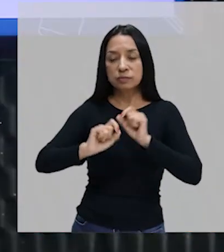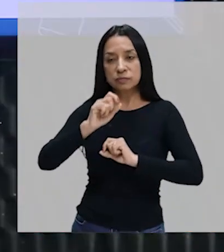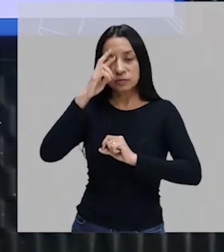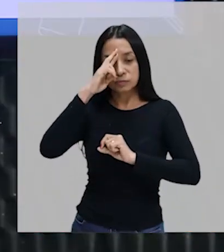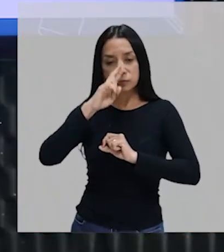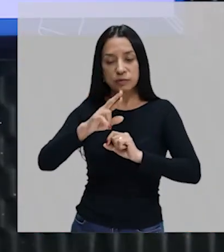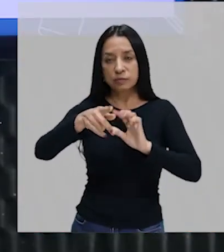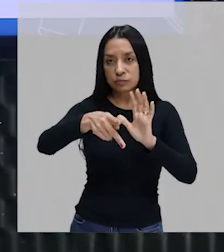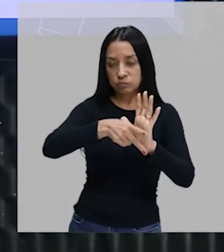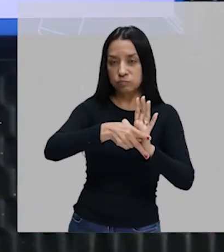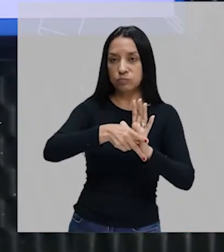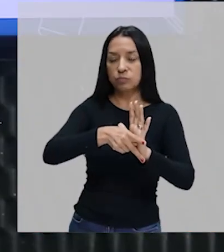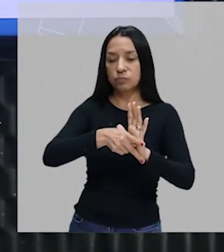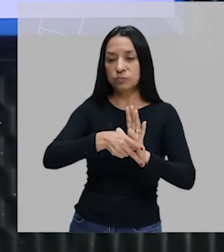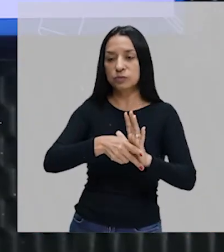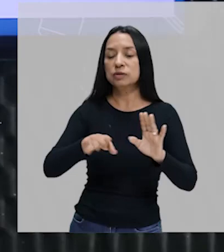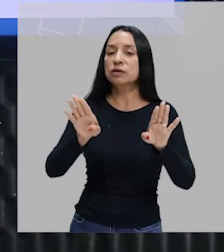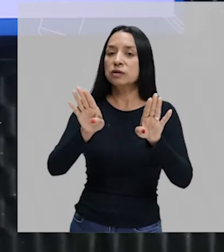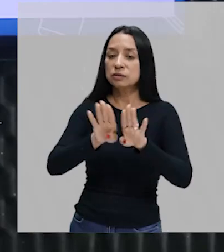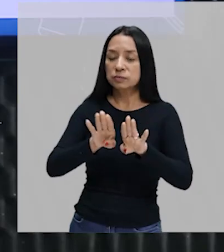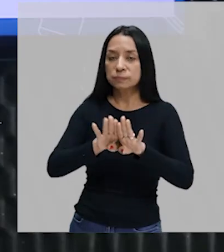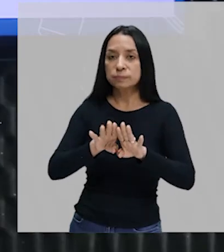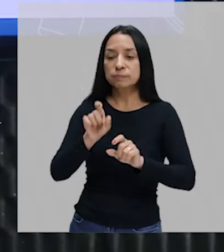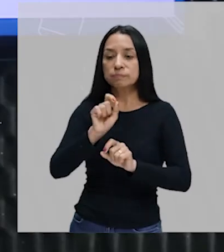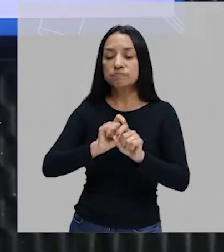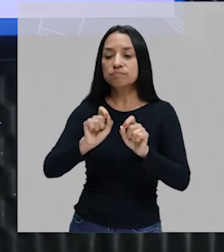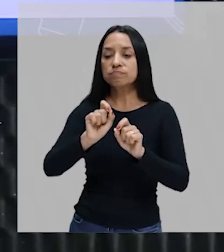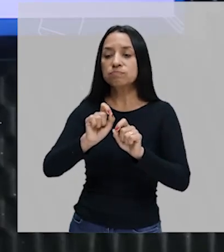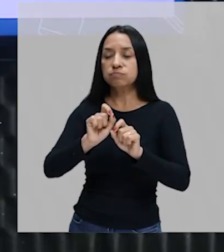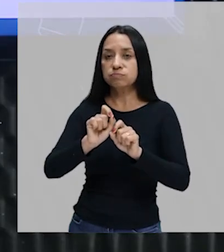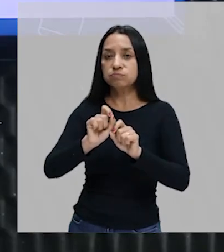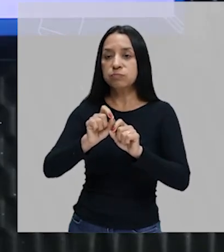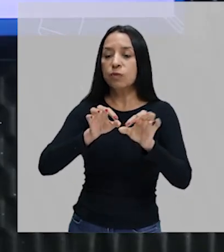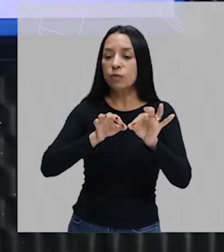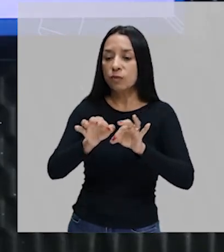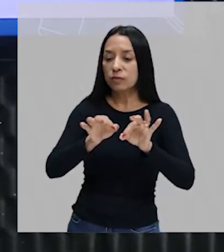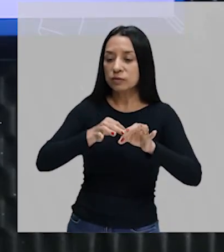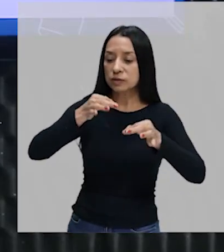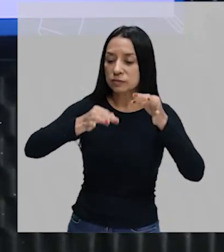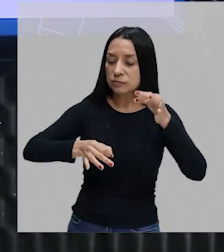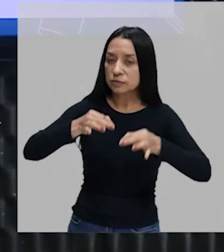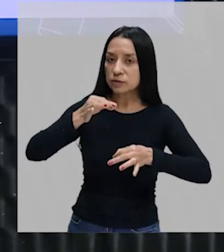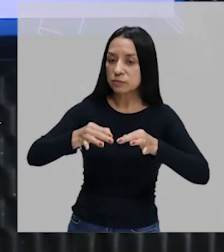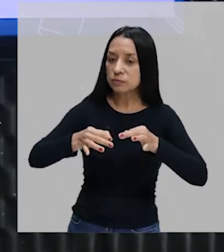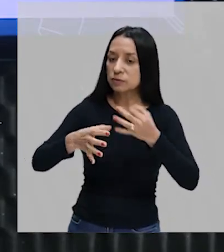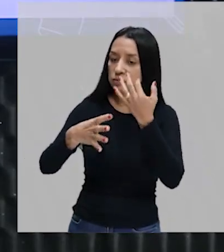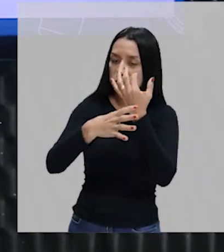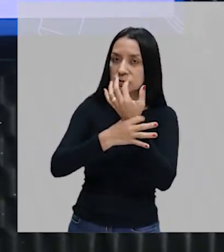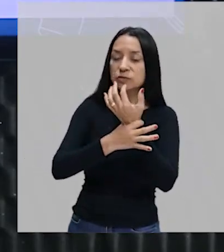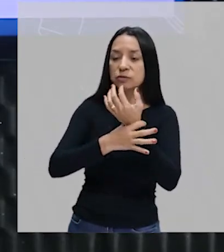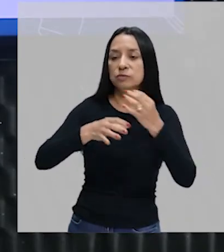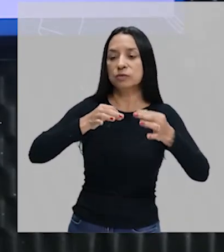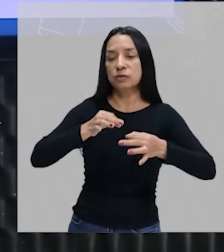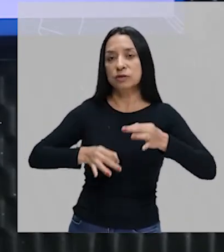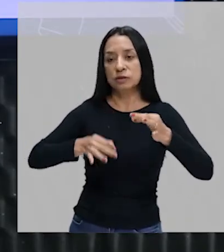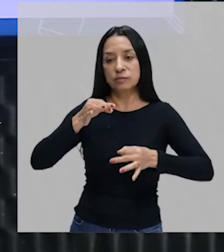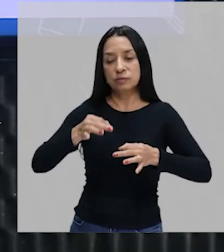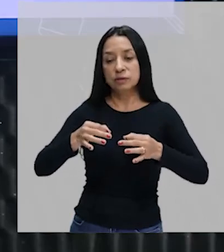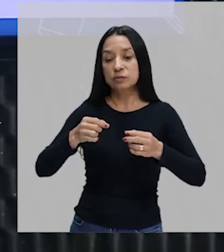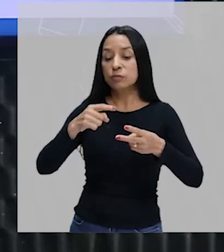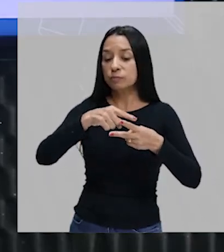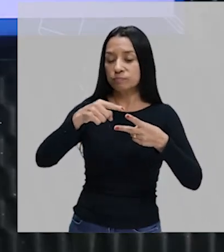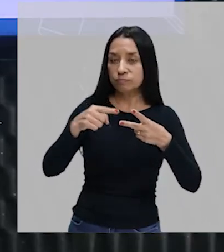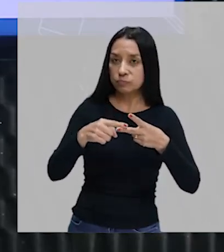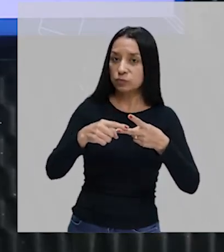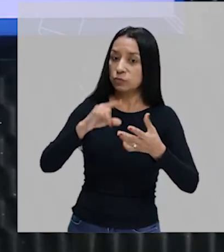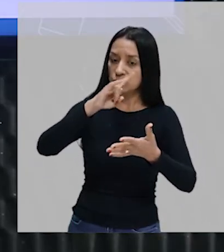Maranhão, eles também serão regulamentados juridicamente pela Carta de Doação e a Carta de Foral. A